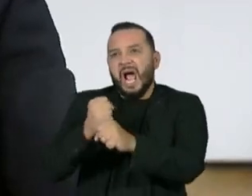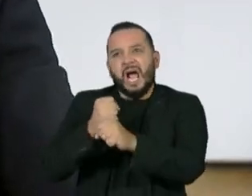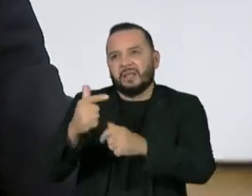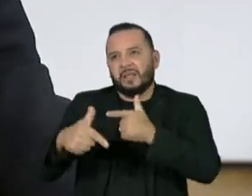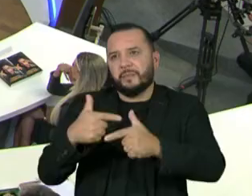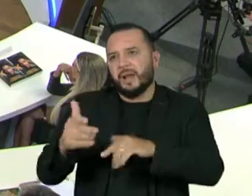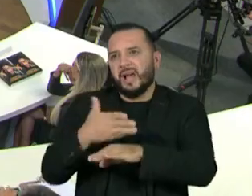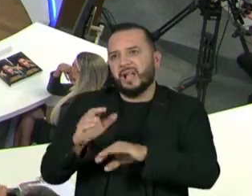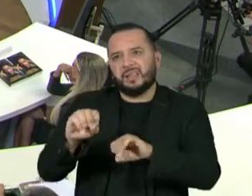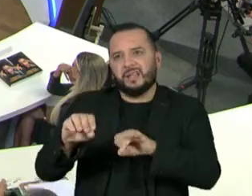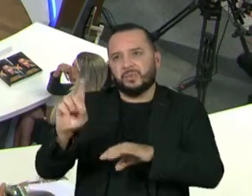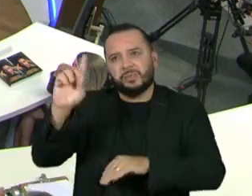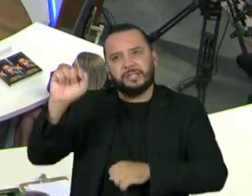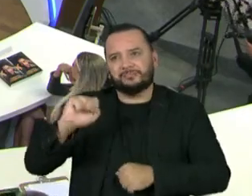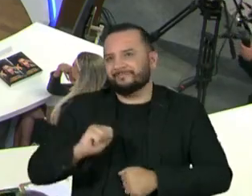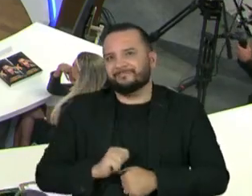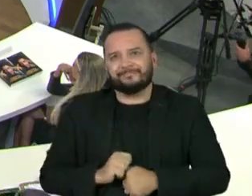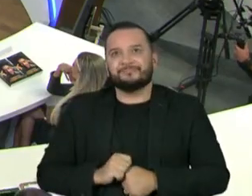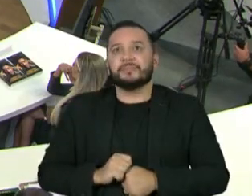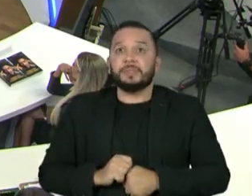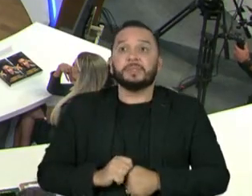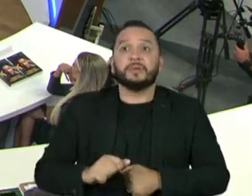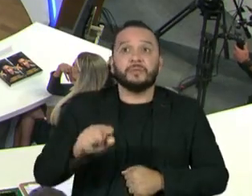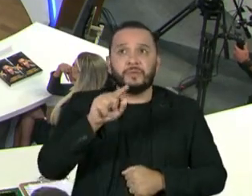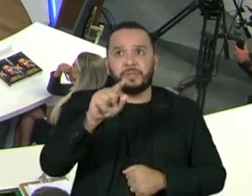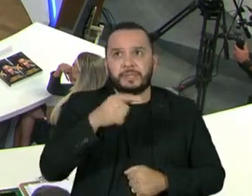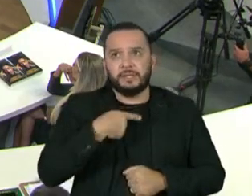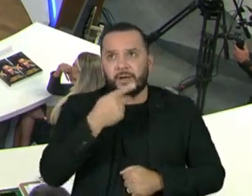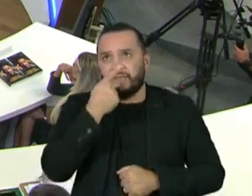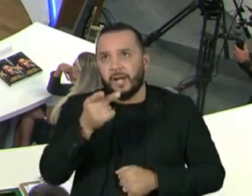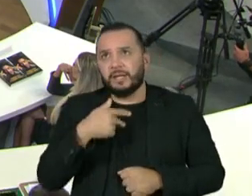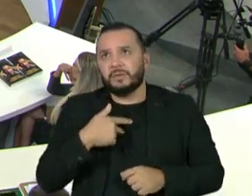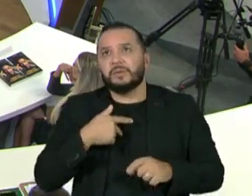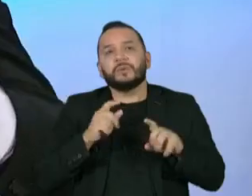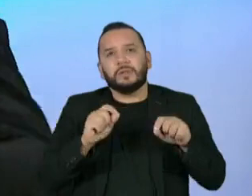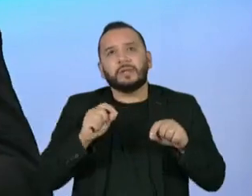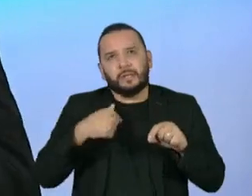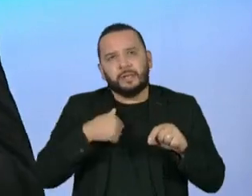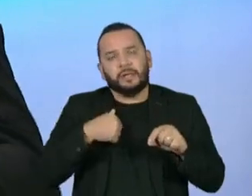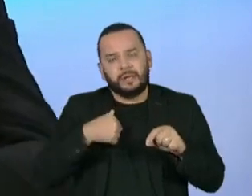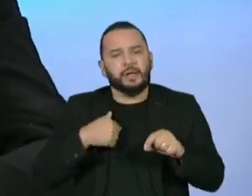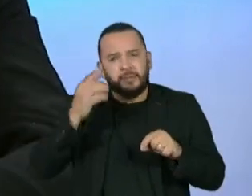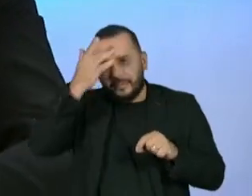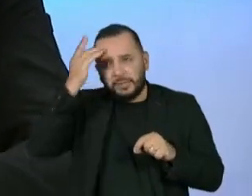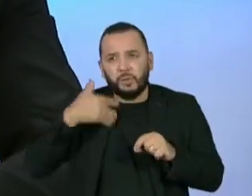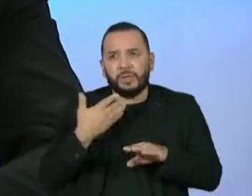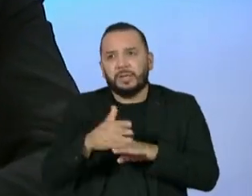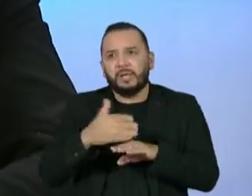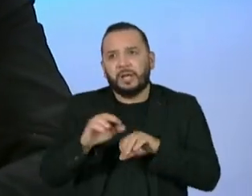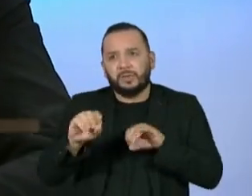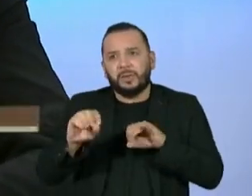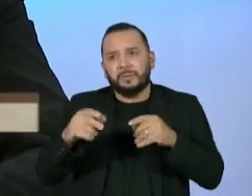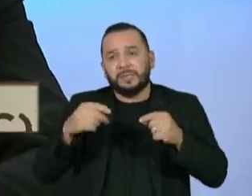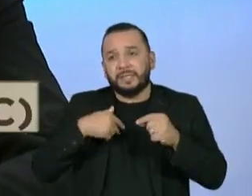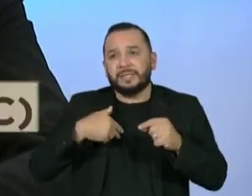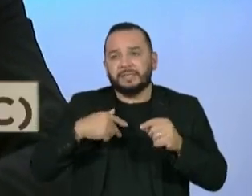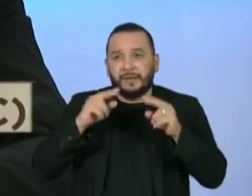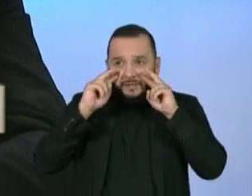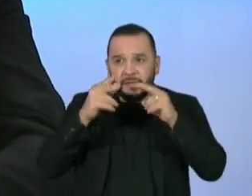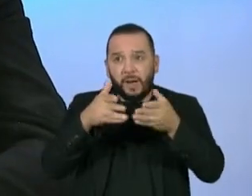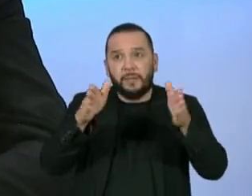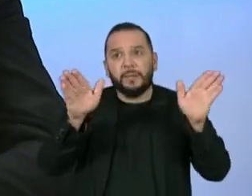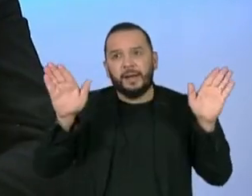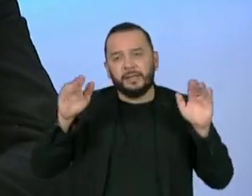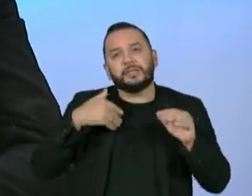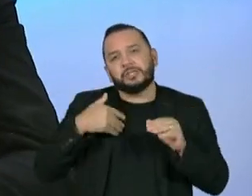O técnico português, Abel, vou voltar, você está falando da questão do técnico que tem que ter a visão global. Até 2006, quando o Porto foi